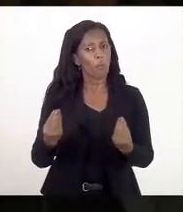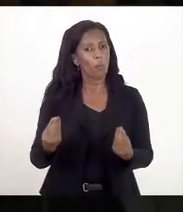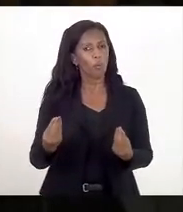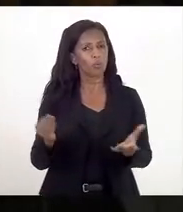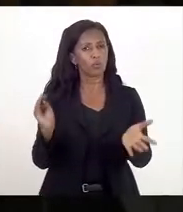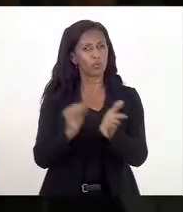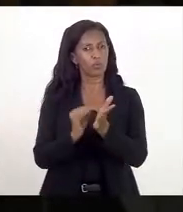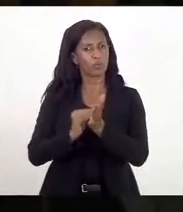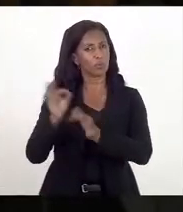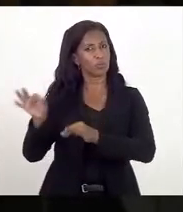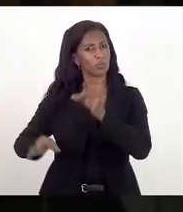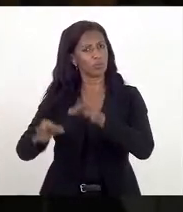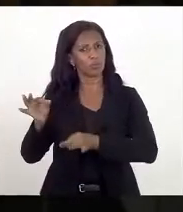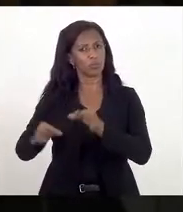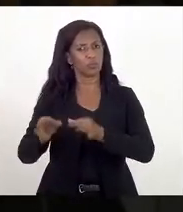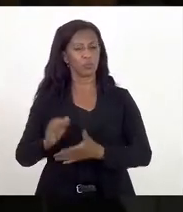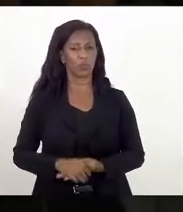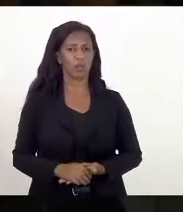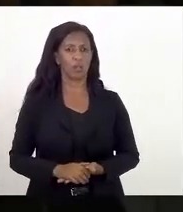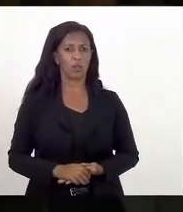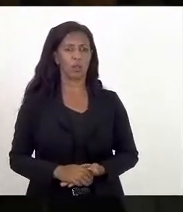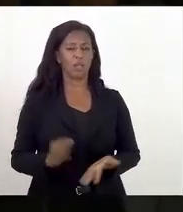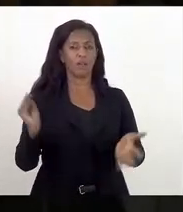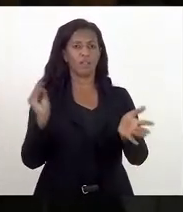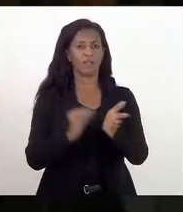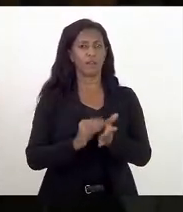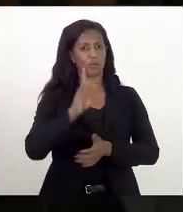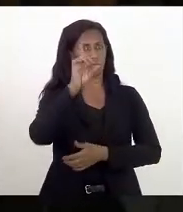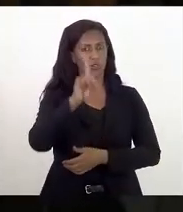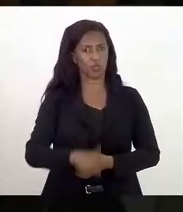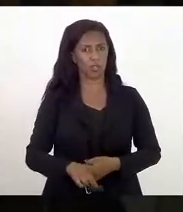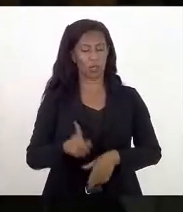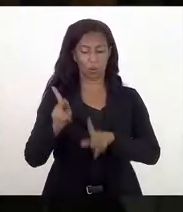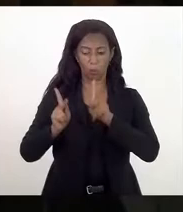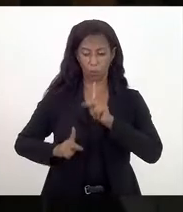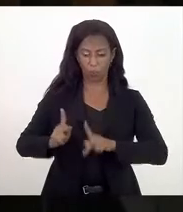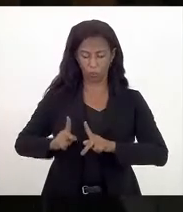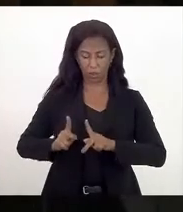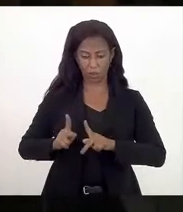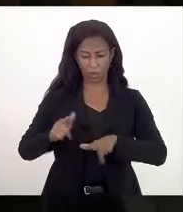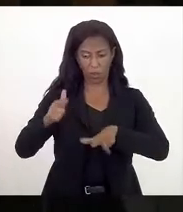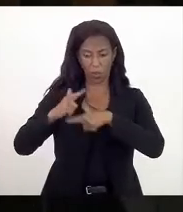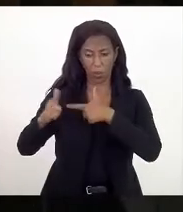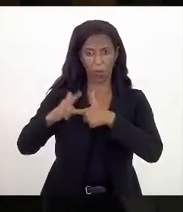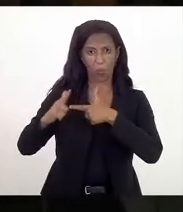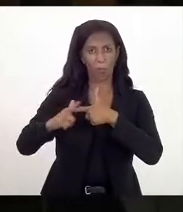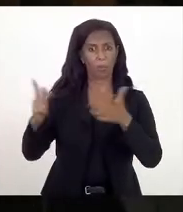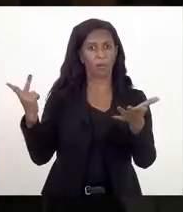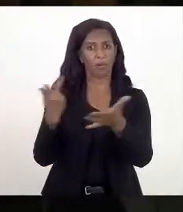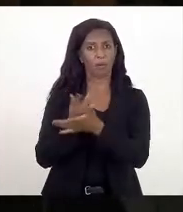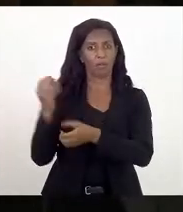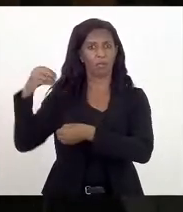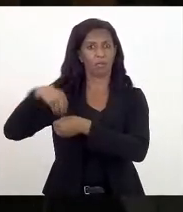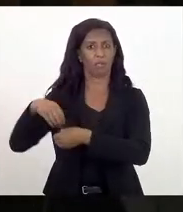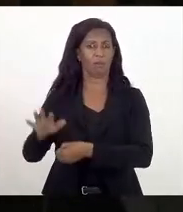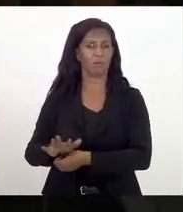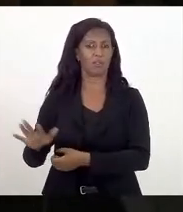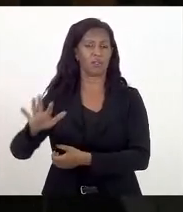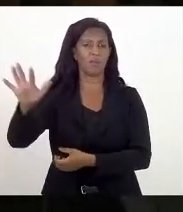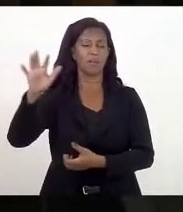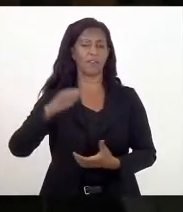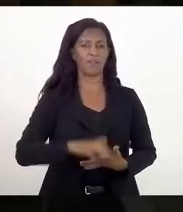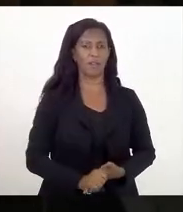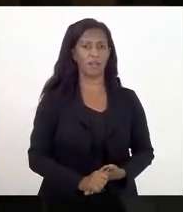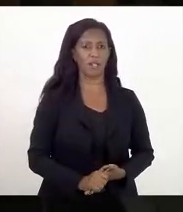injustiças e com violações de direitos. A situação que afeta, por exemplo, nos territórios de favela, as famílias de origem popular,